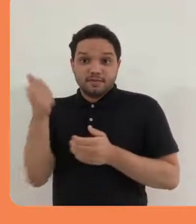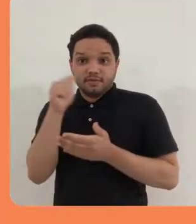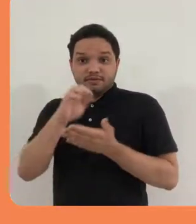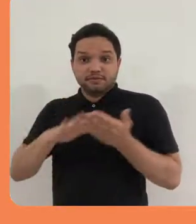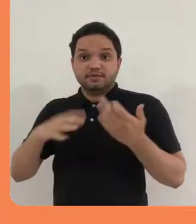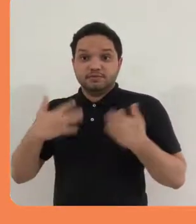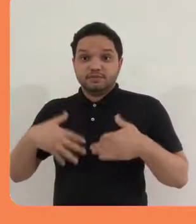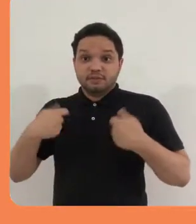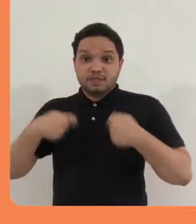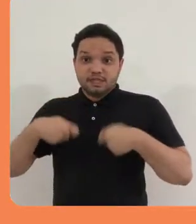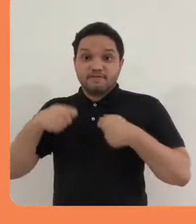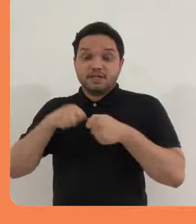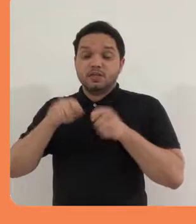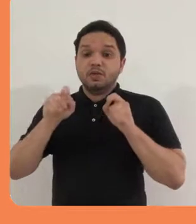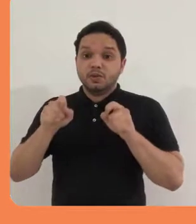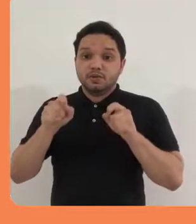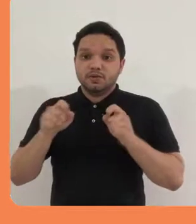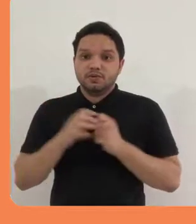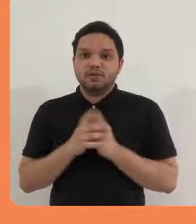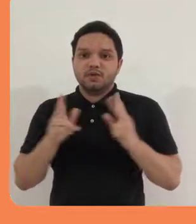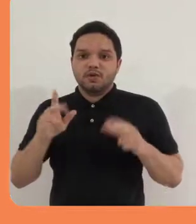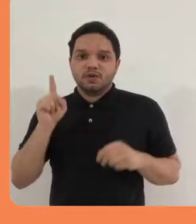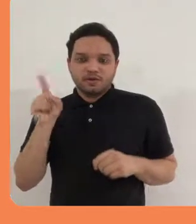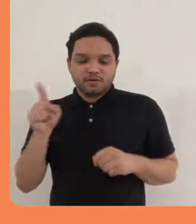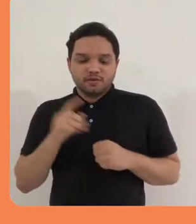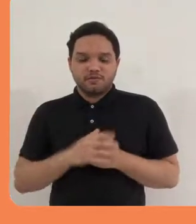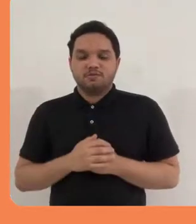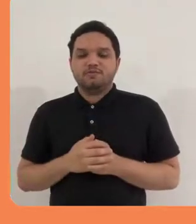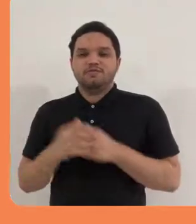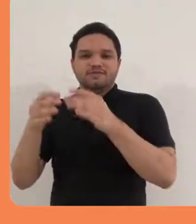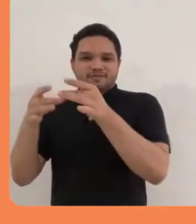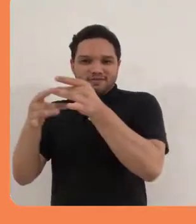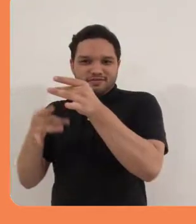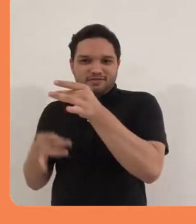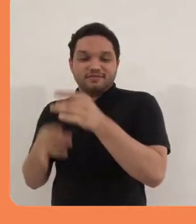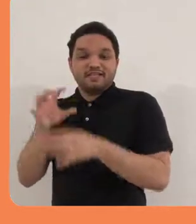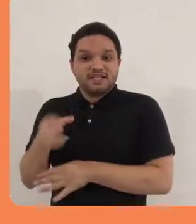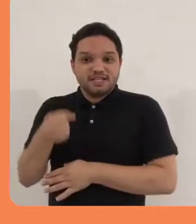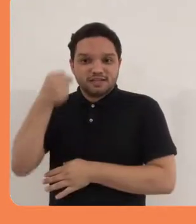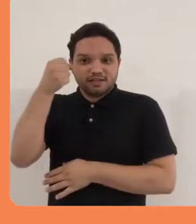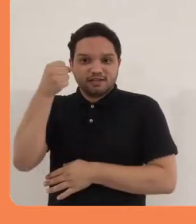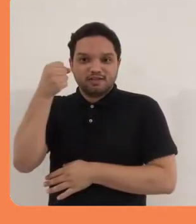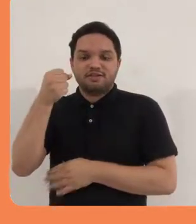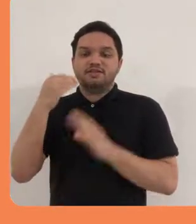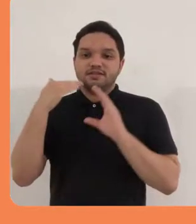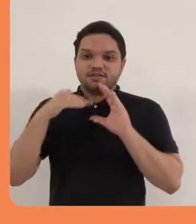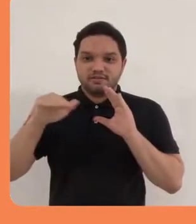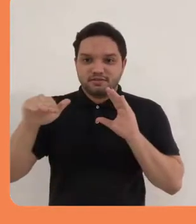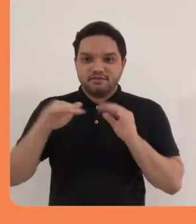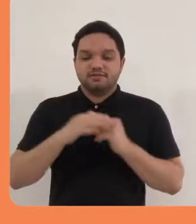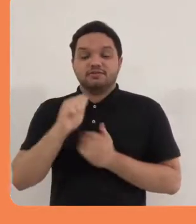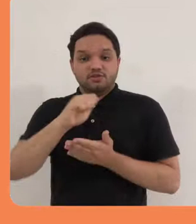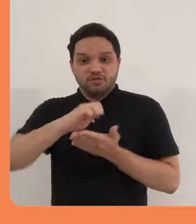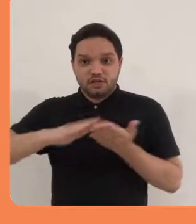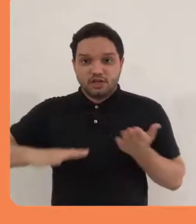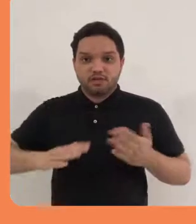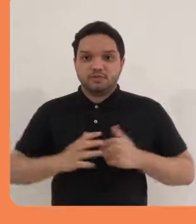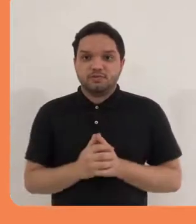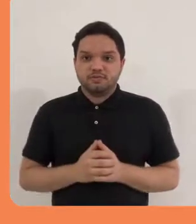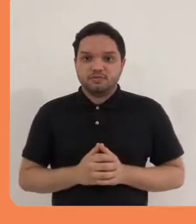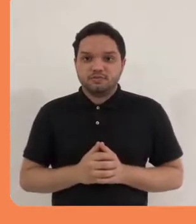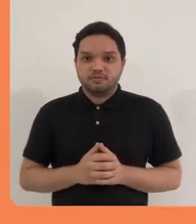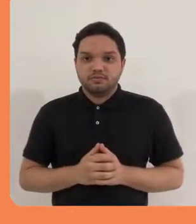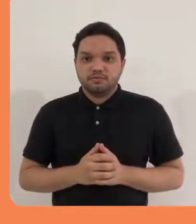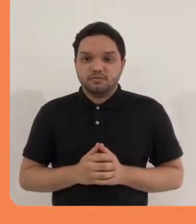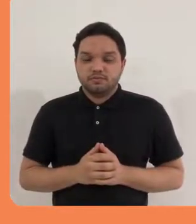Pronto, atualizou. 4 de 5. Então, essa era uma, essas duas aqui, mais essa, agora tem mais alguma que eu marquei, que eu